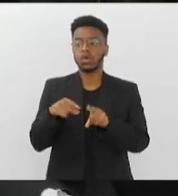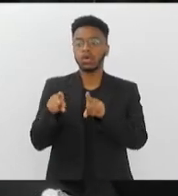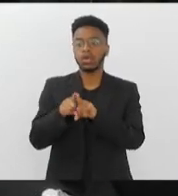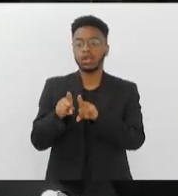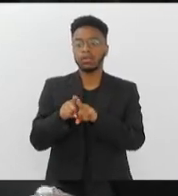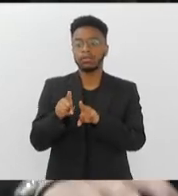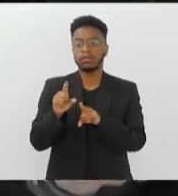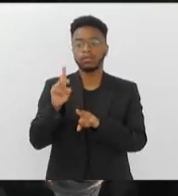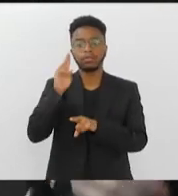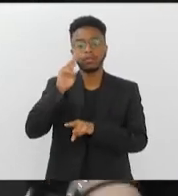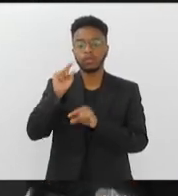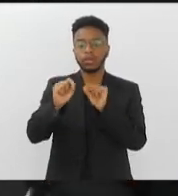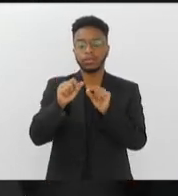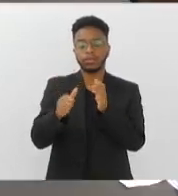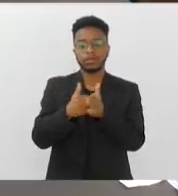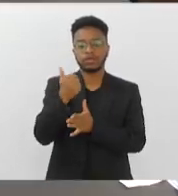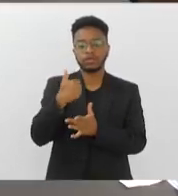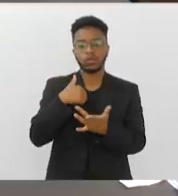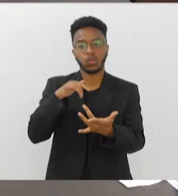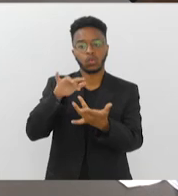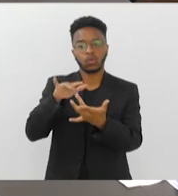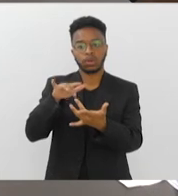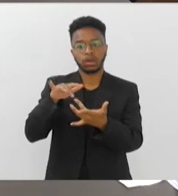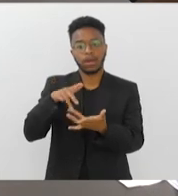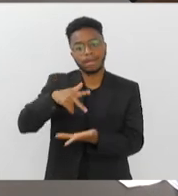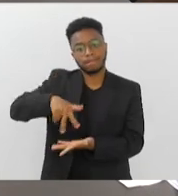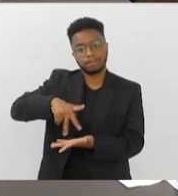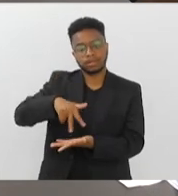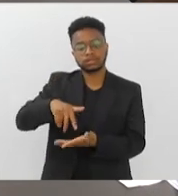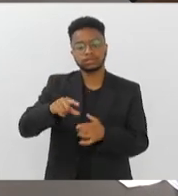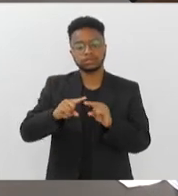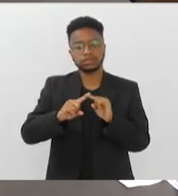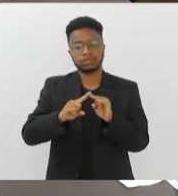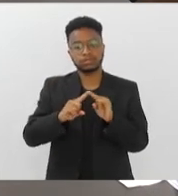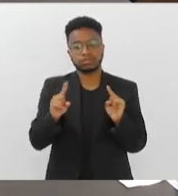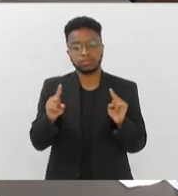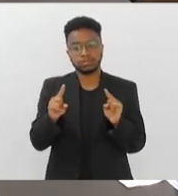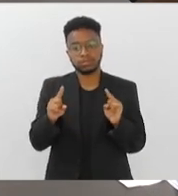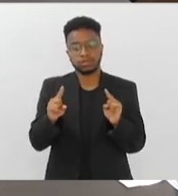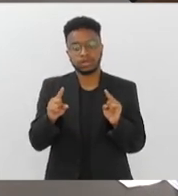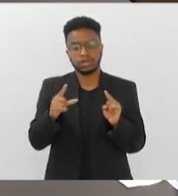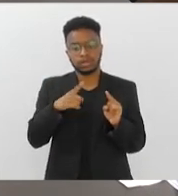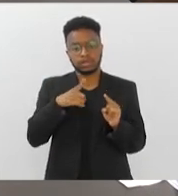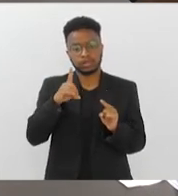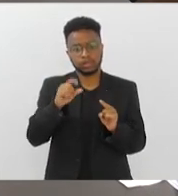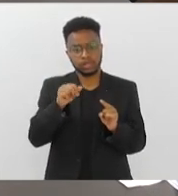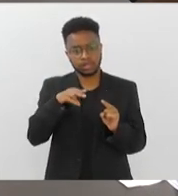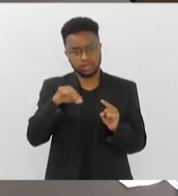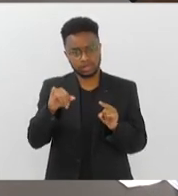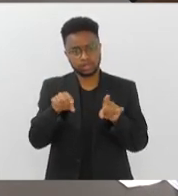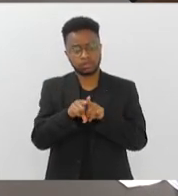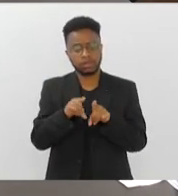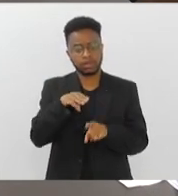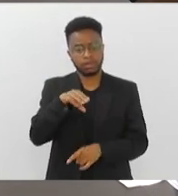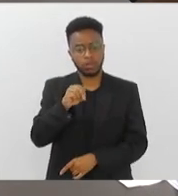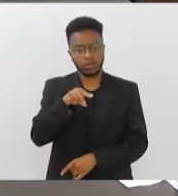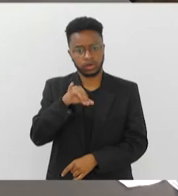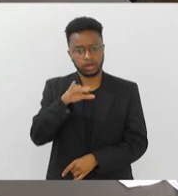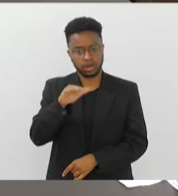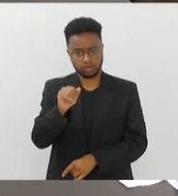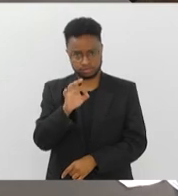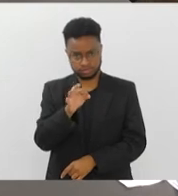contato com o passinho. E eu me lembro que era... Entendi. Era a Dani e a Mônica, a deputada